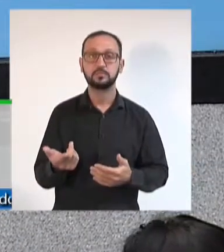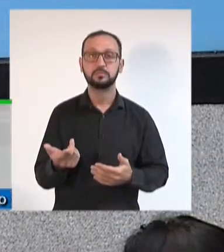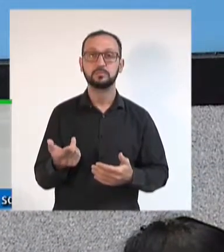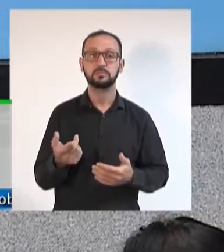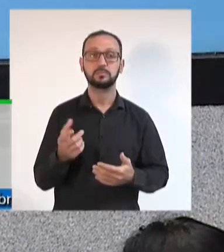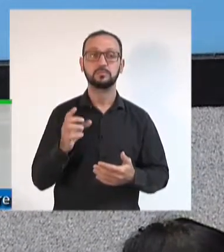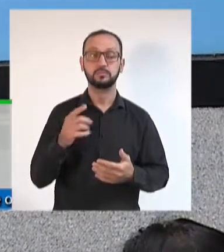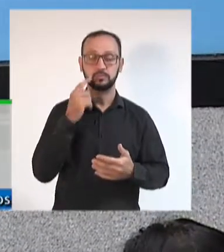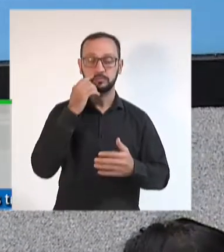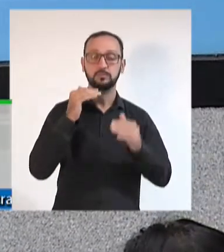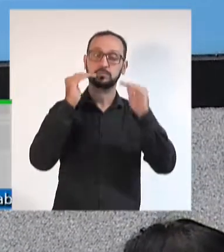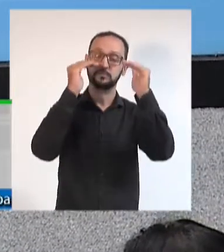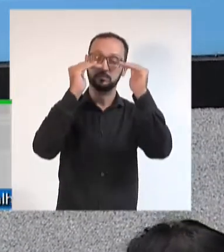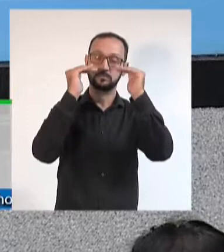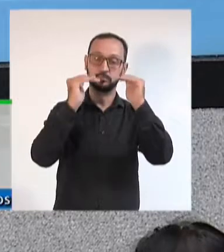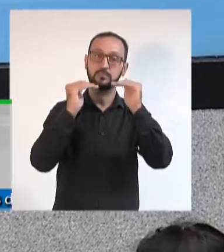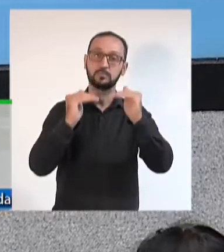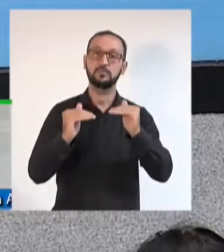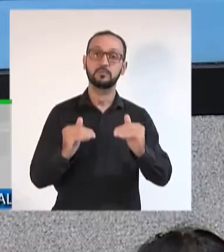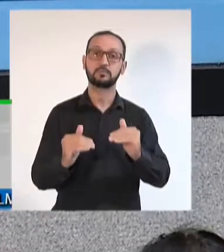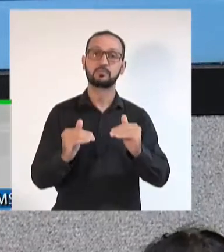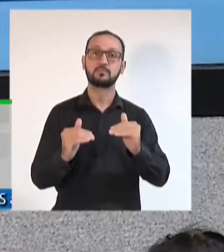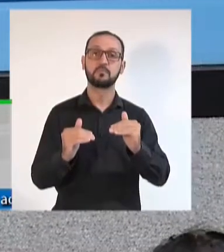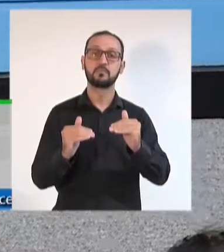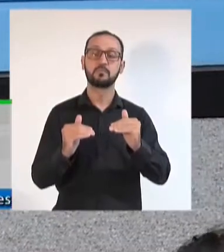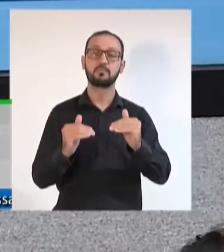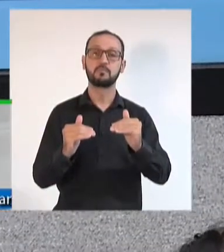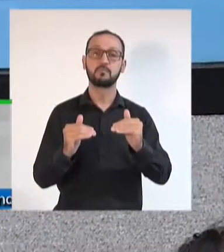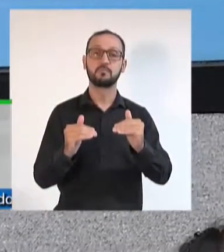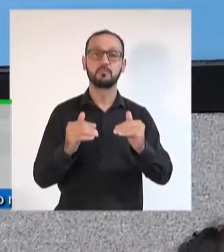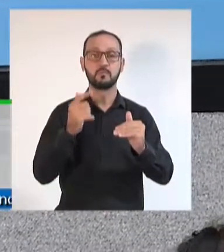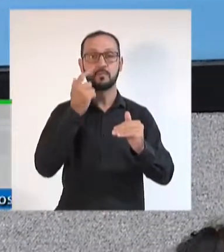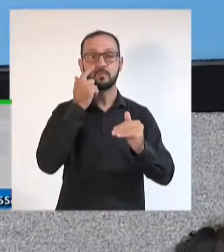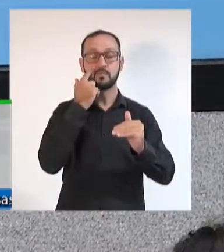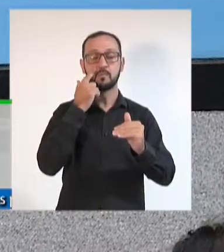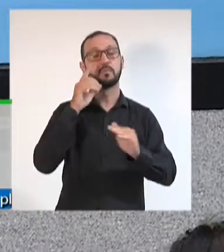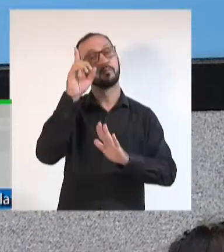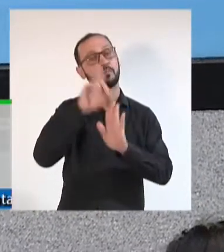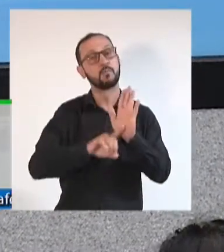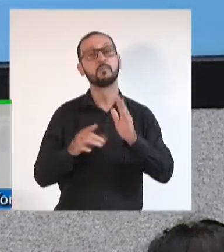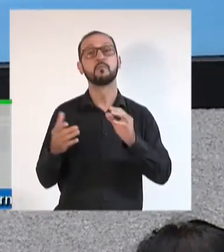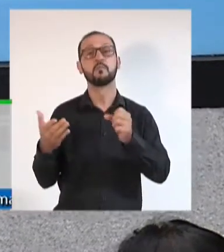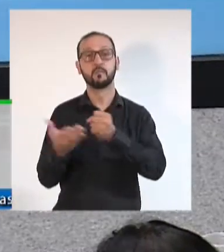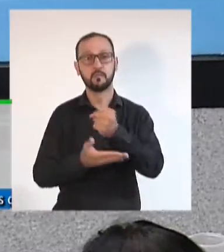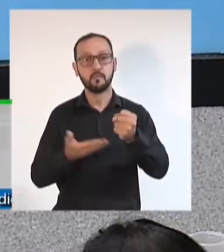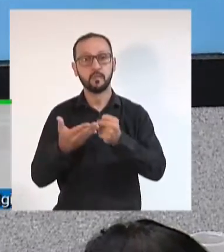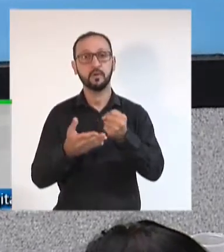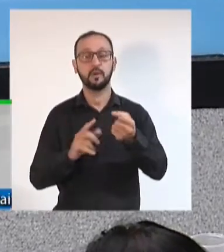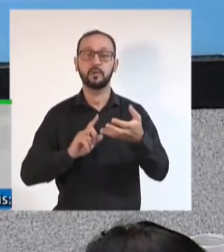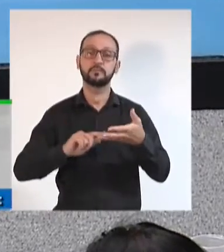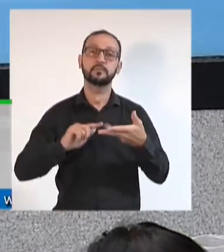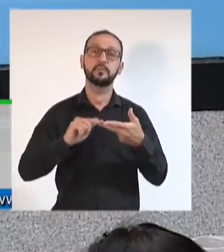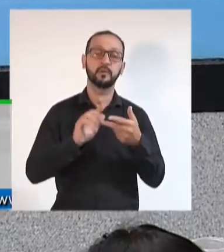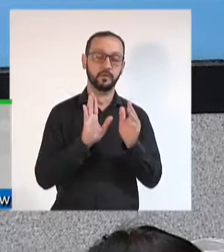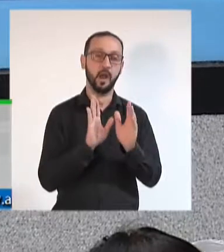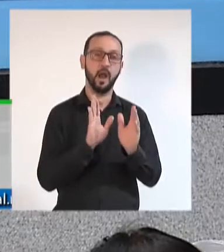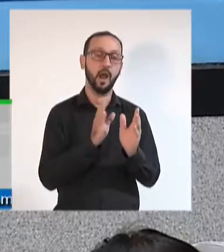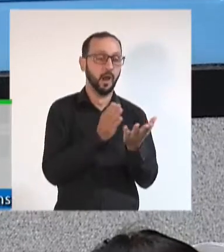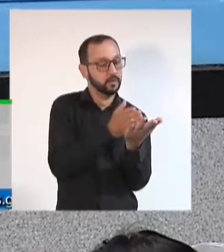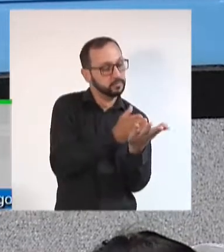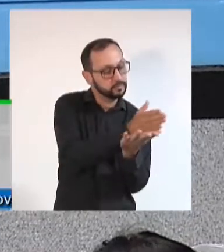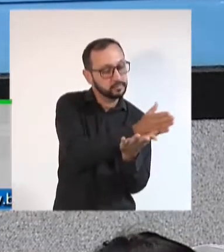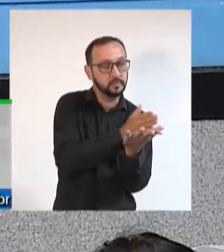Então, só aí, a gente tem que olhar os nossos direitos fundamentais, que é um dos eixos da